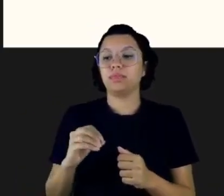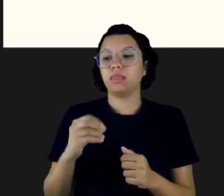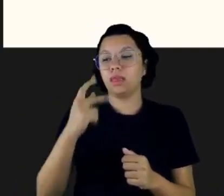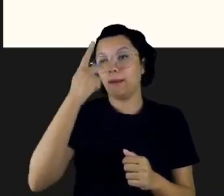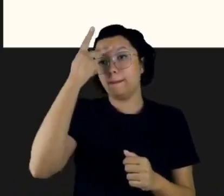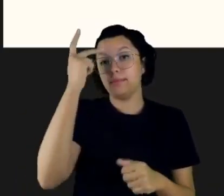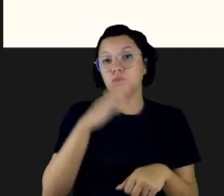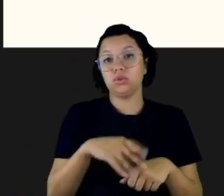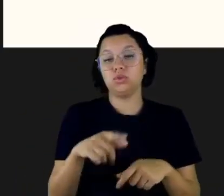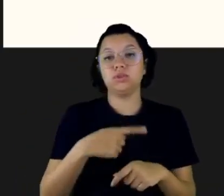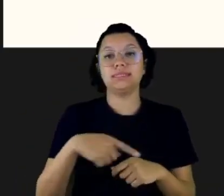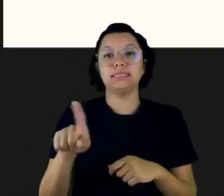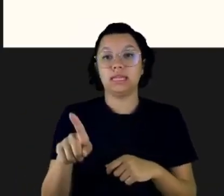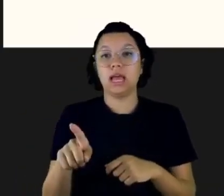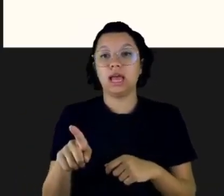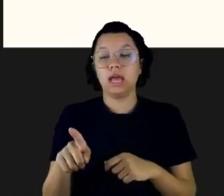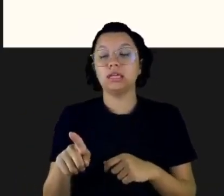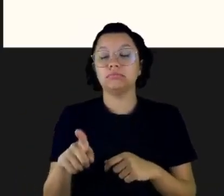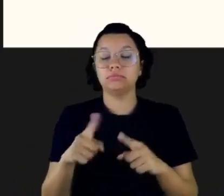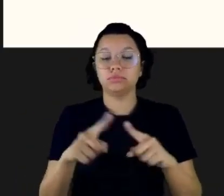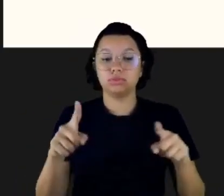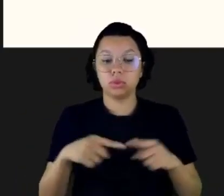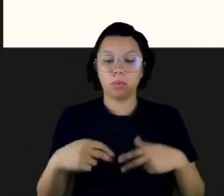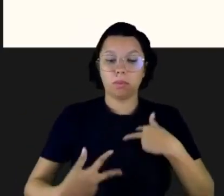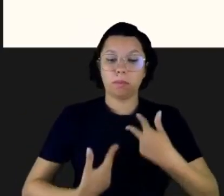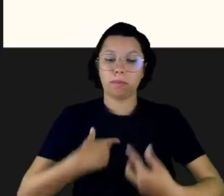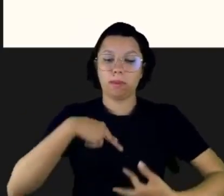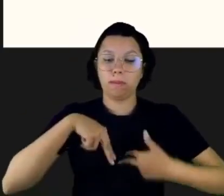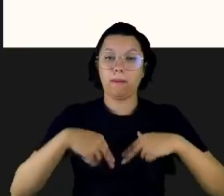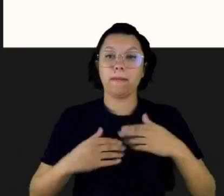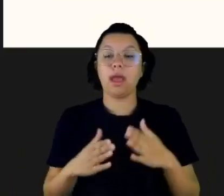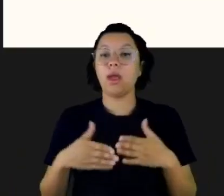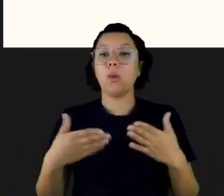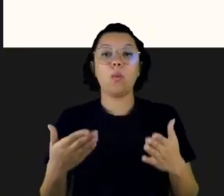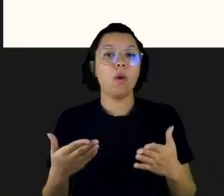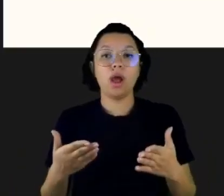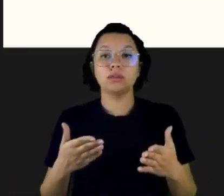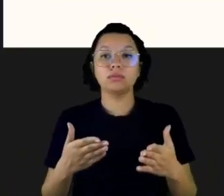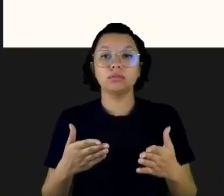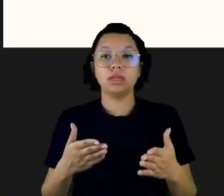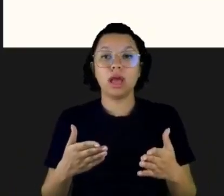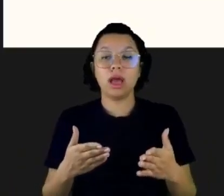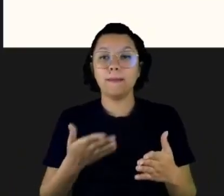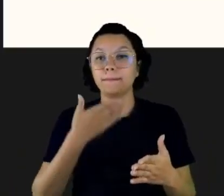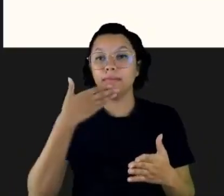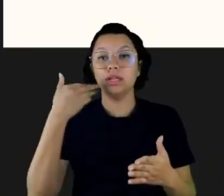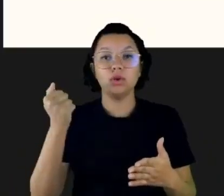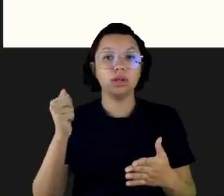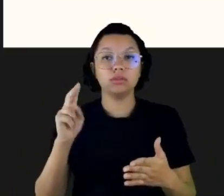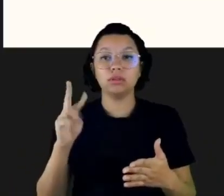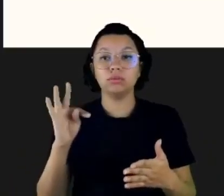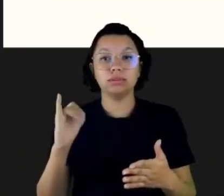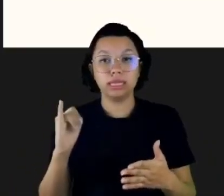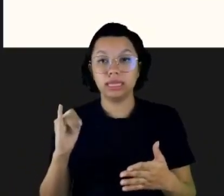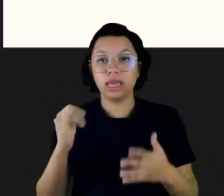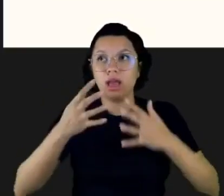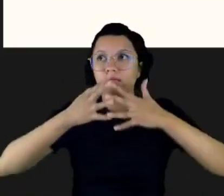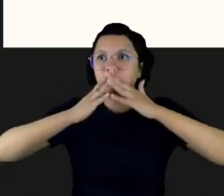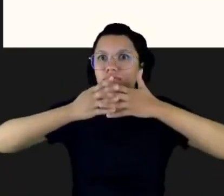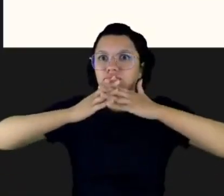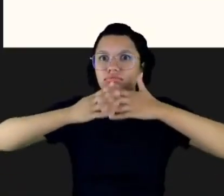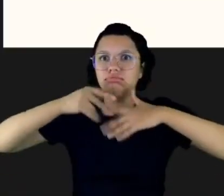na observação e quando está na UTI para recuperação, eles fazem uma confusão mental absurda. E